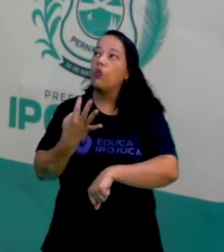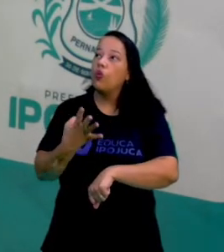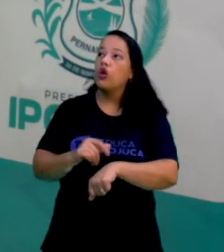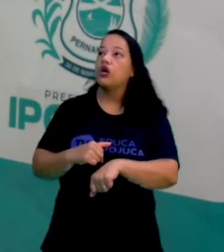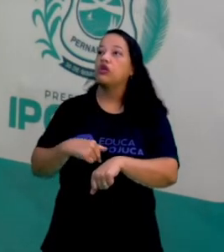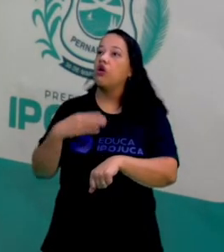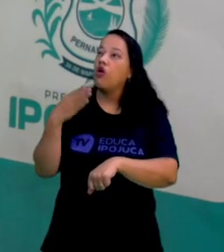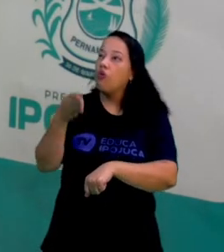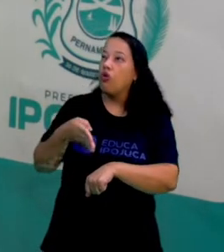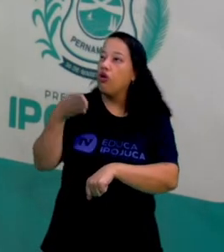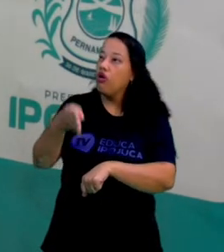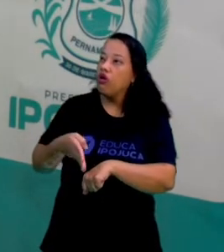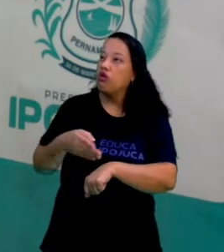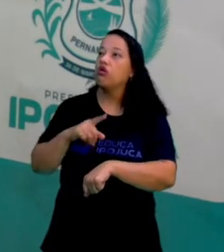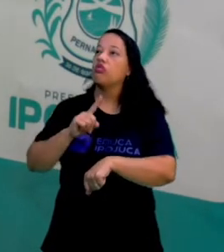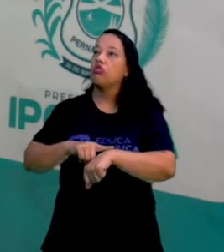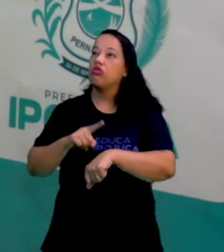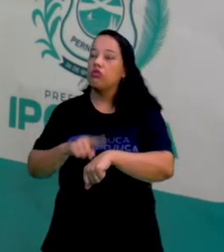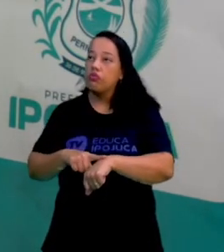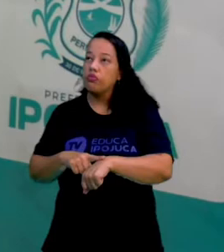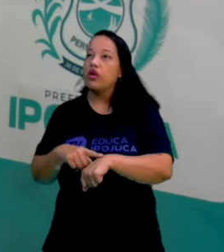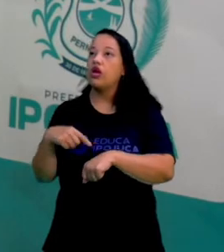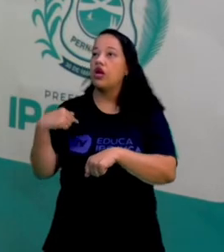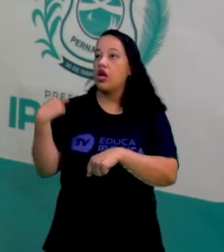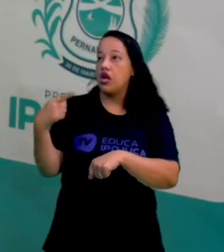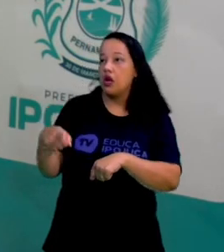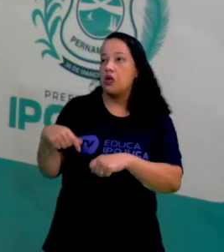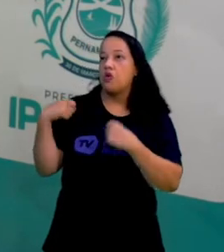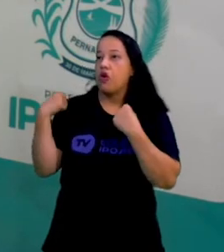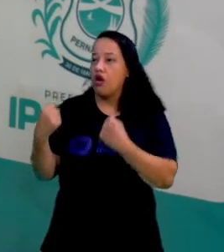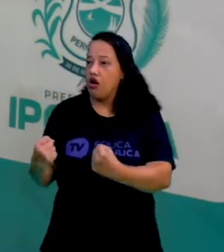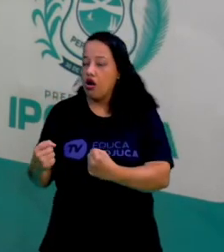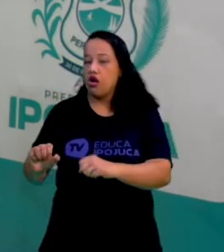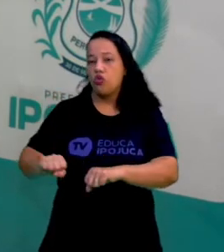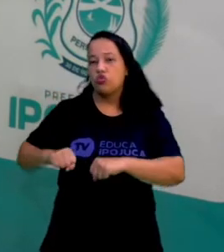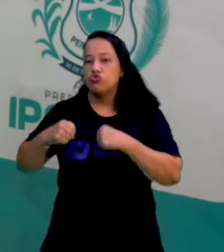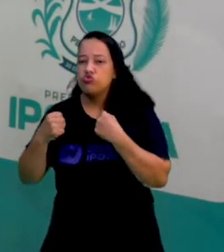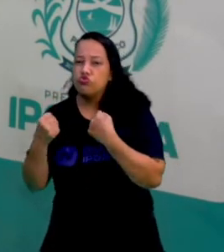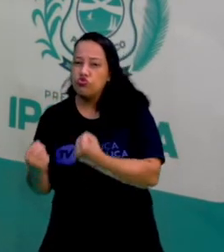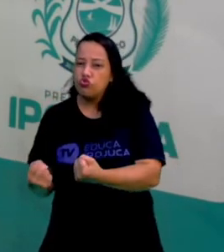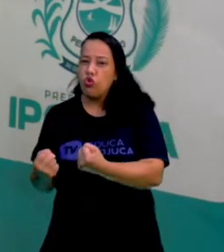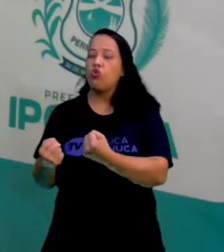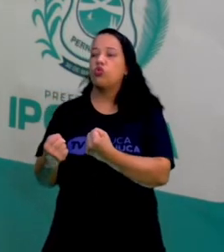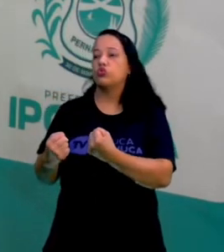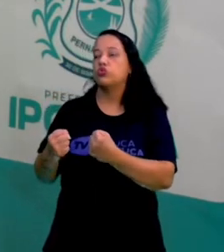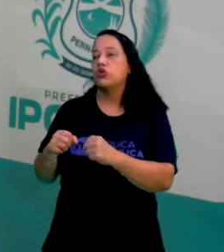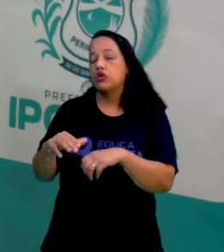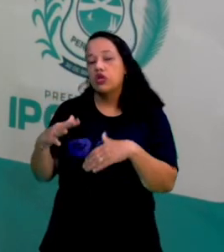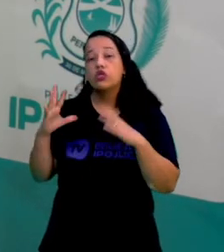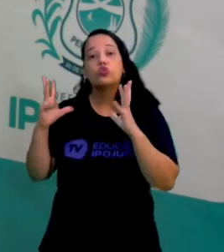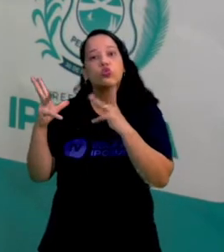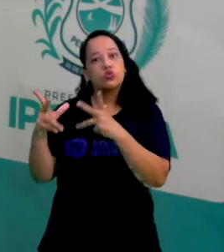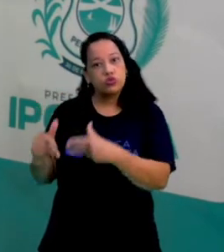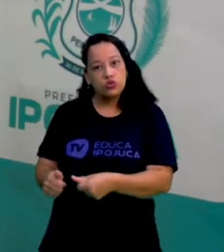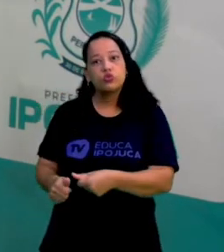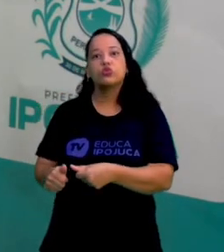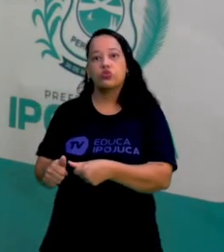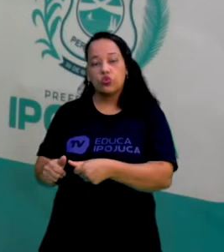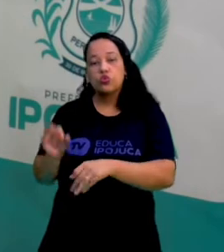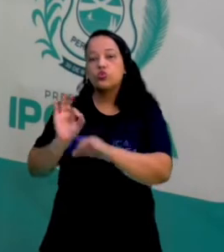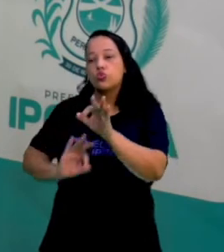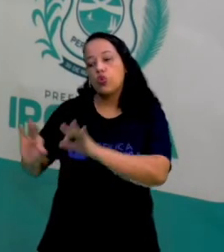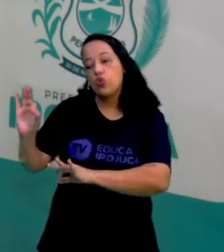frequência, a gente pensa a carga que vai ser utilizada, o esforço que vai ser feito. Então, tudo isso, todos